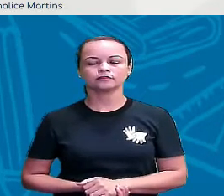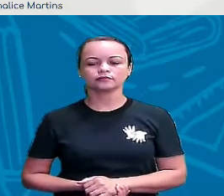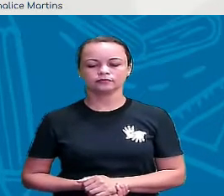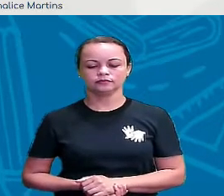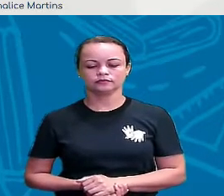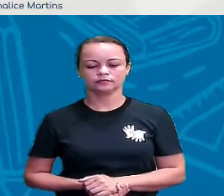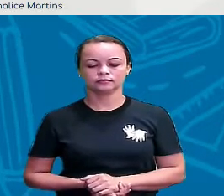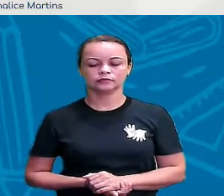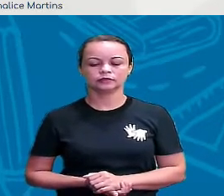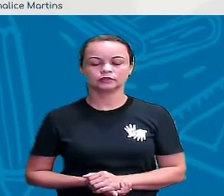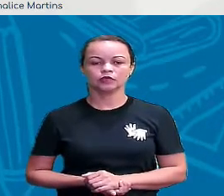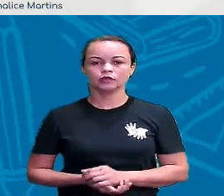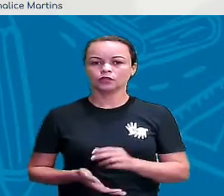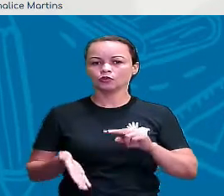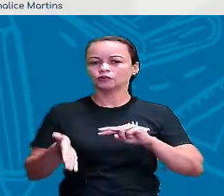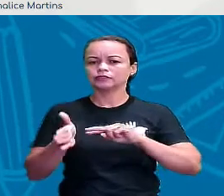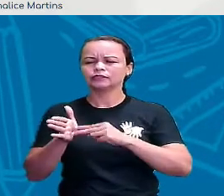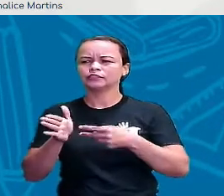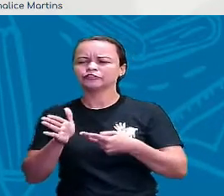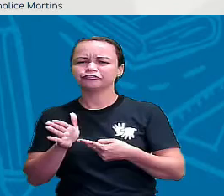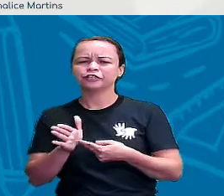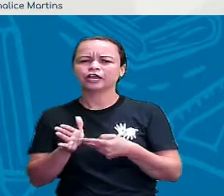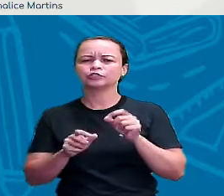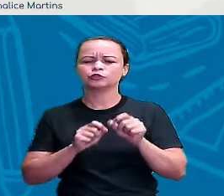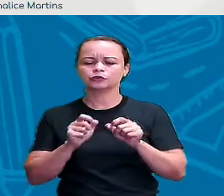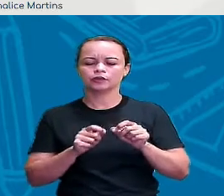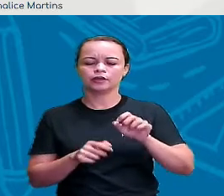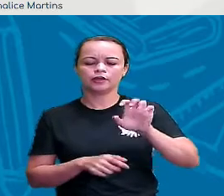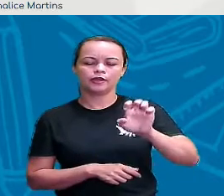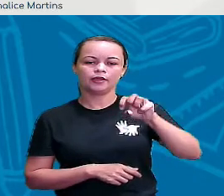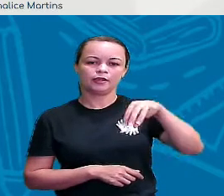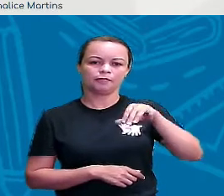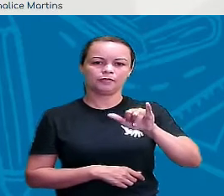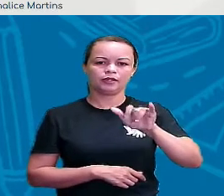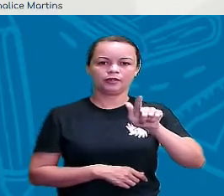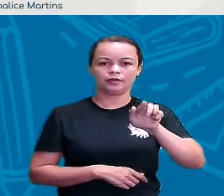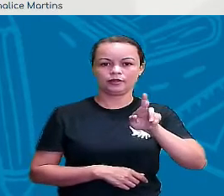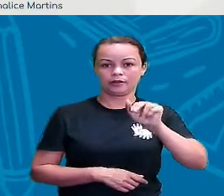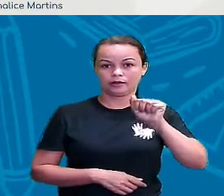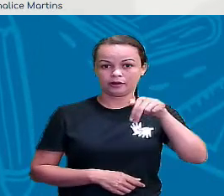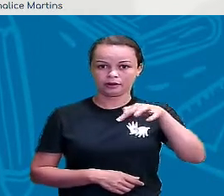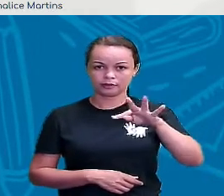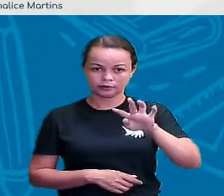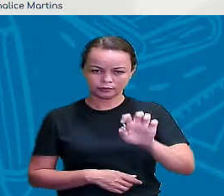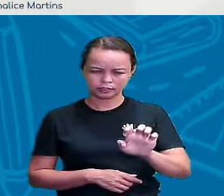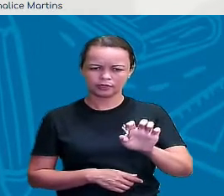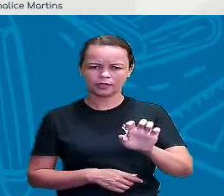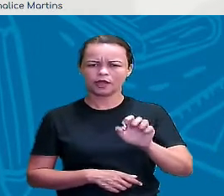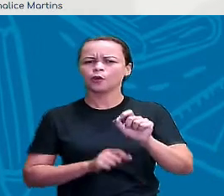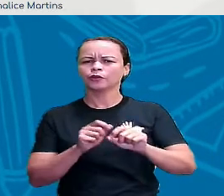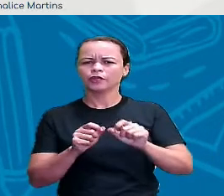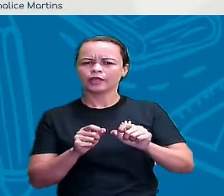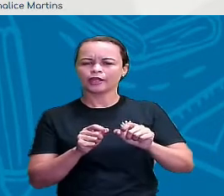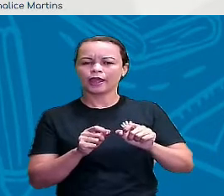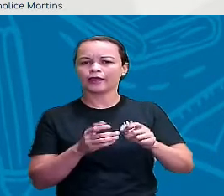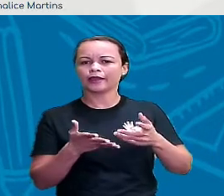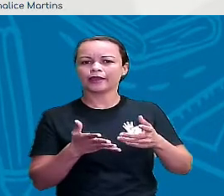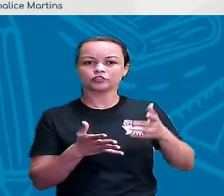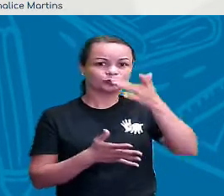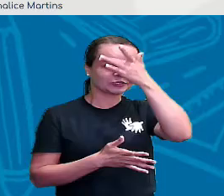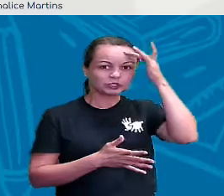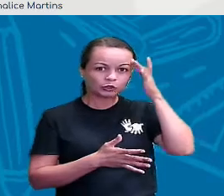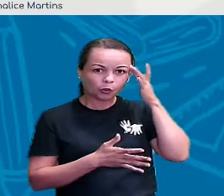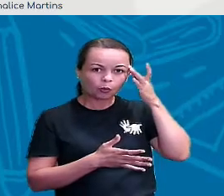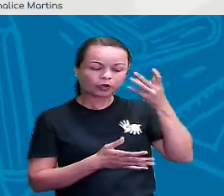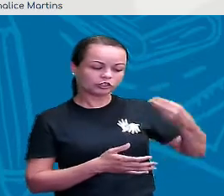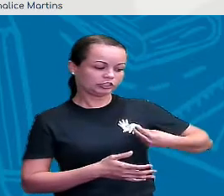Então, o que significa, então, emigrante? Emigrante é quem sai da sua terra natal, ou seja,